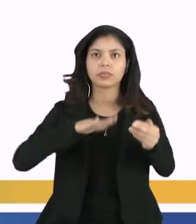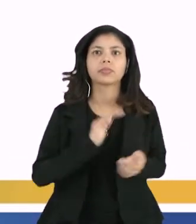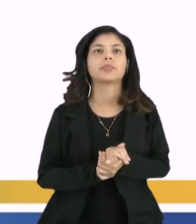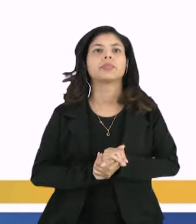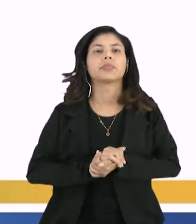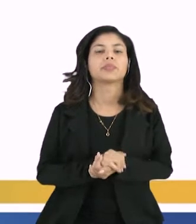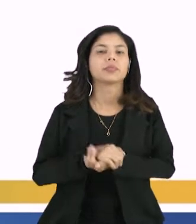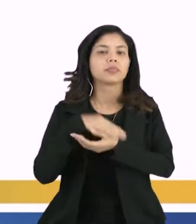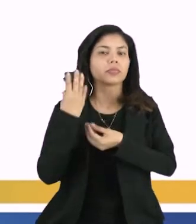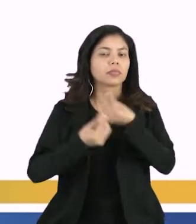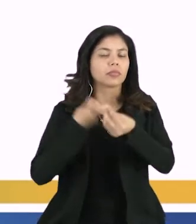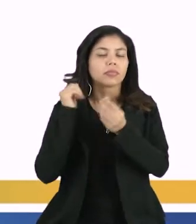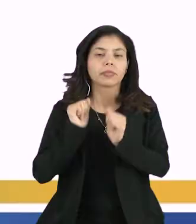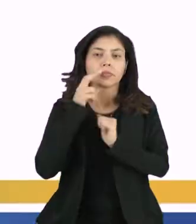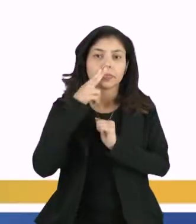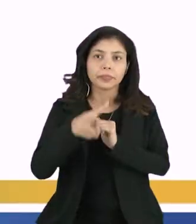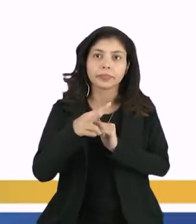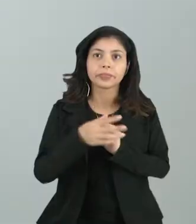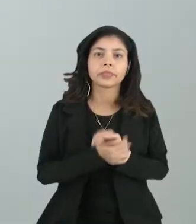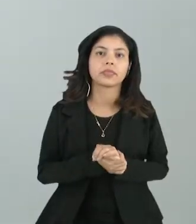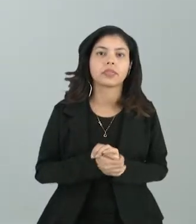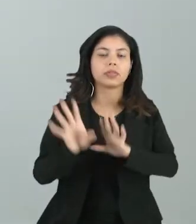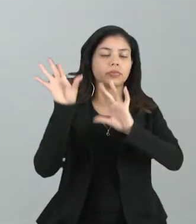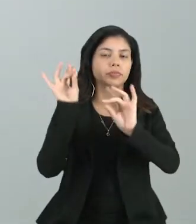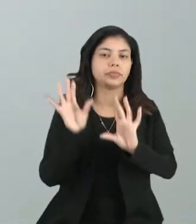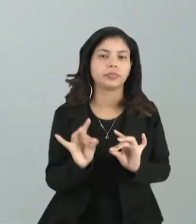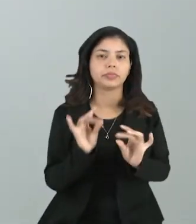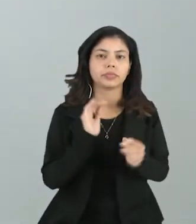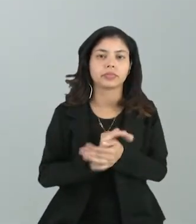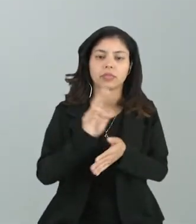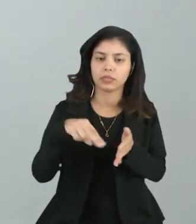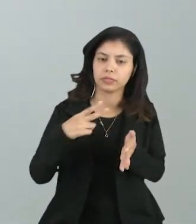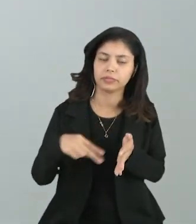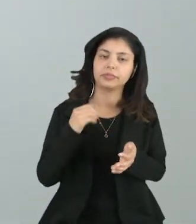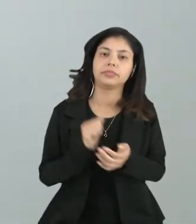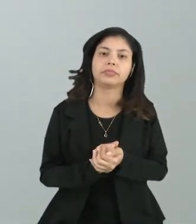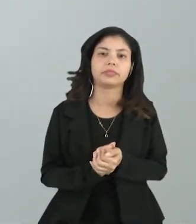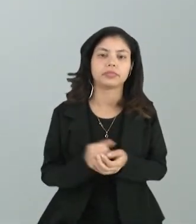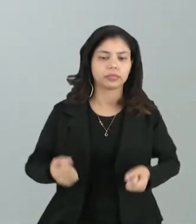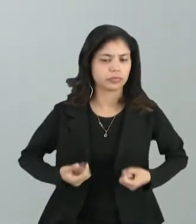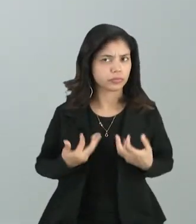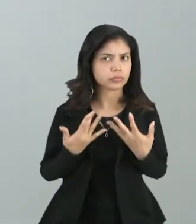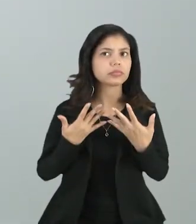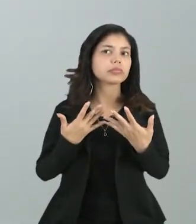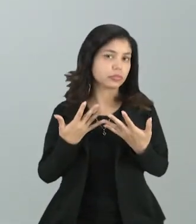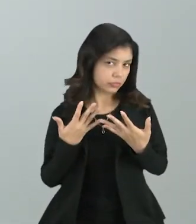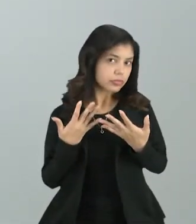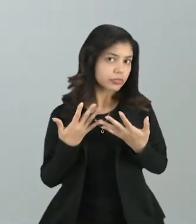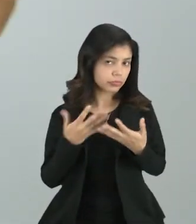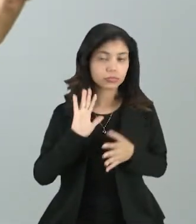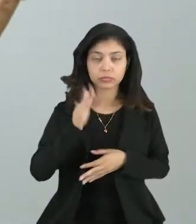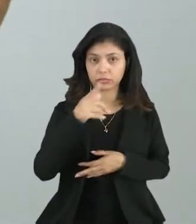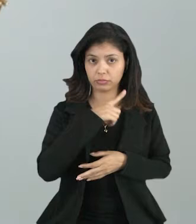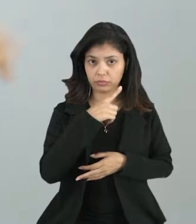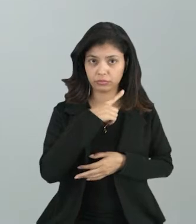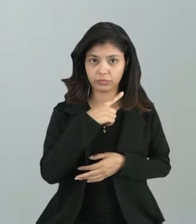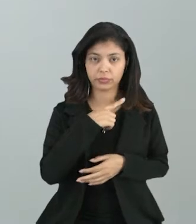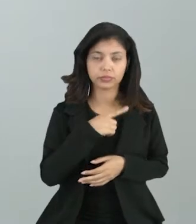né? Então, como a gente pode ver, cada dança, cada manifestação, ela já